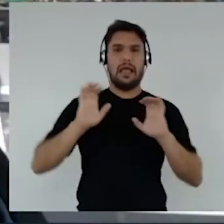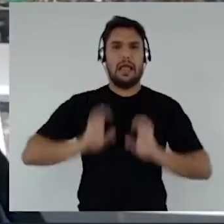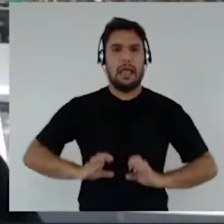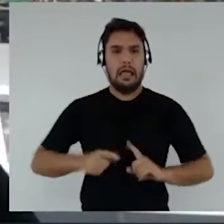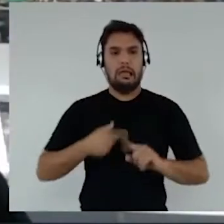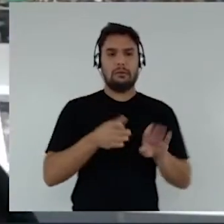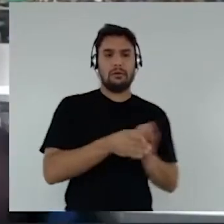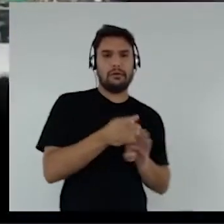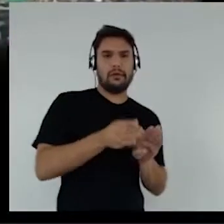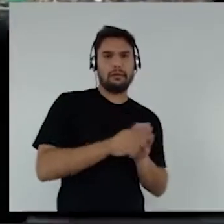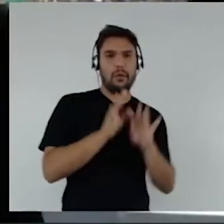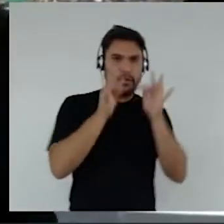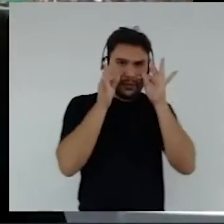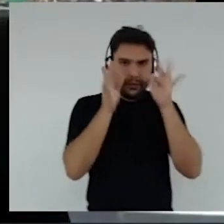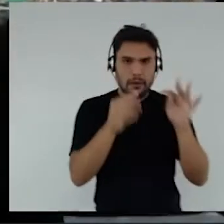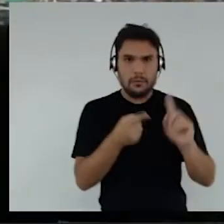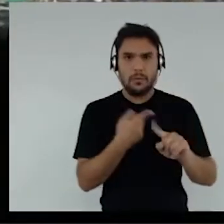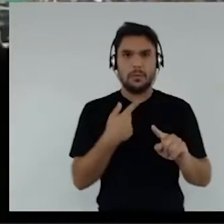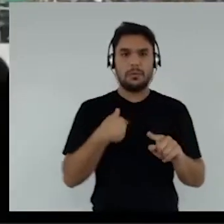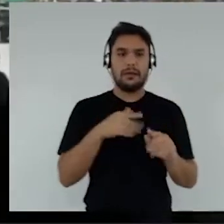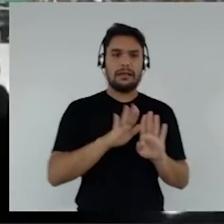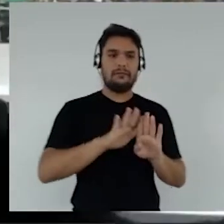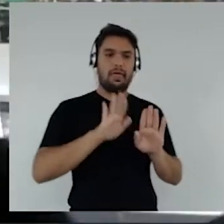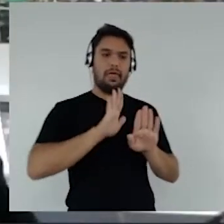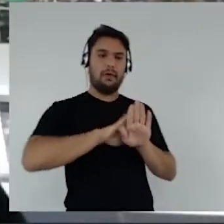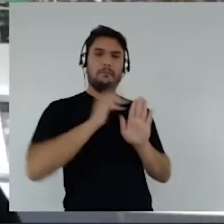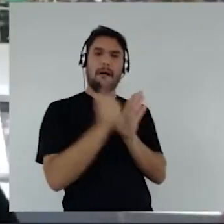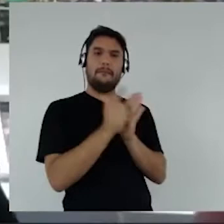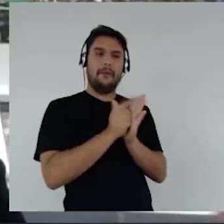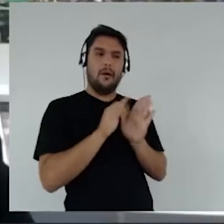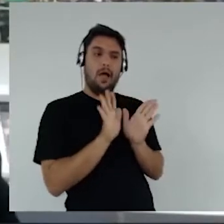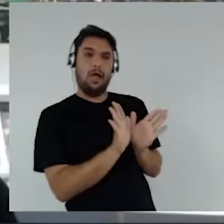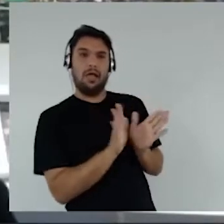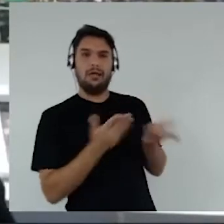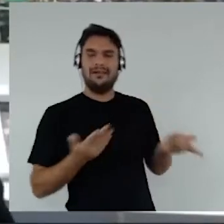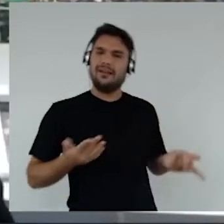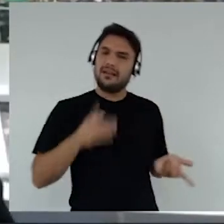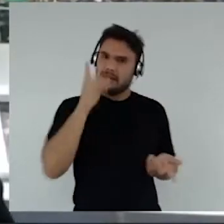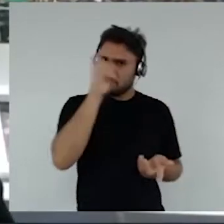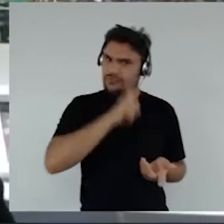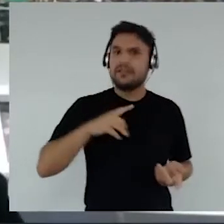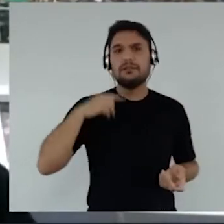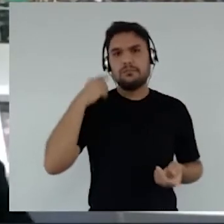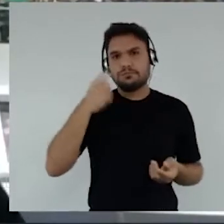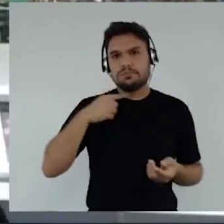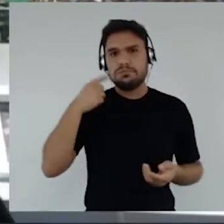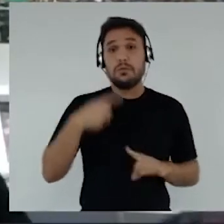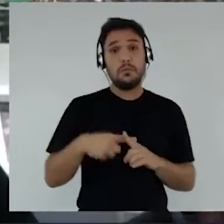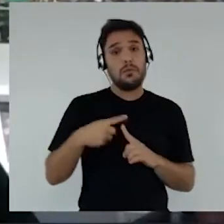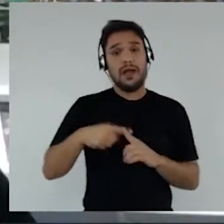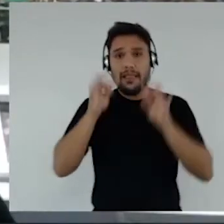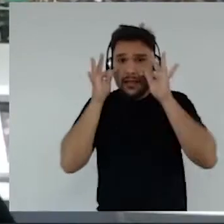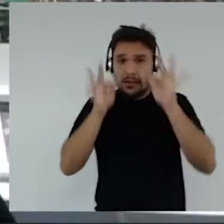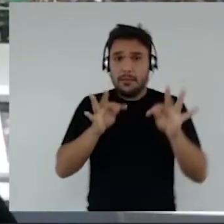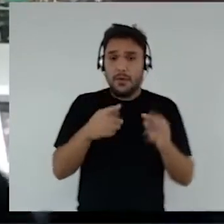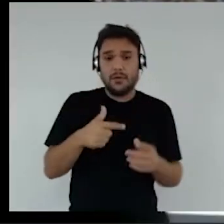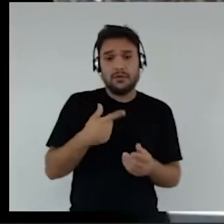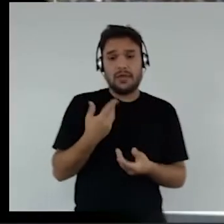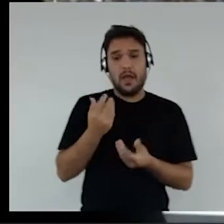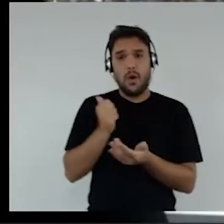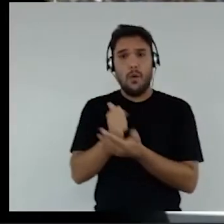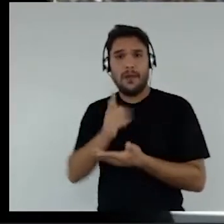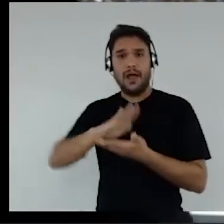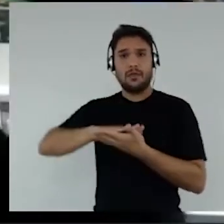a testemunha, dizer que estava com cartaz por trás. É uma missão difícil para o advogado, porque, de um lado, a testemunha não tem condição